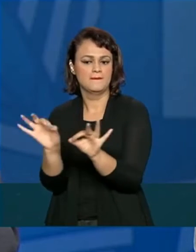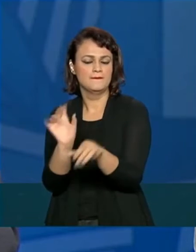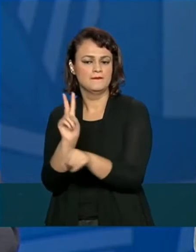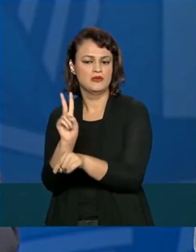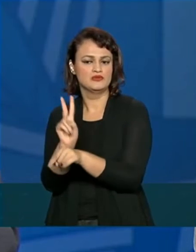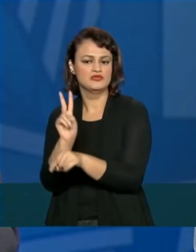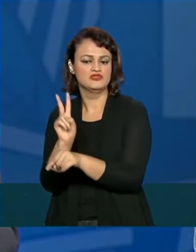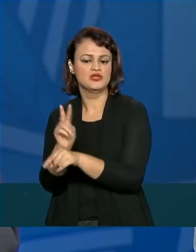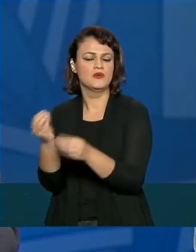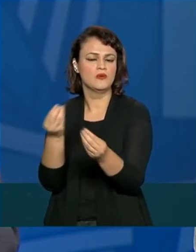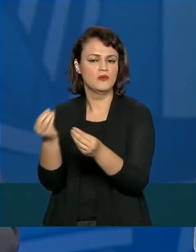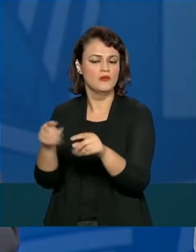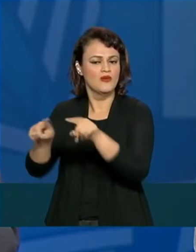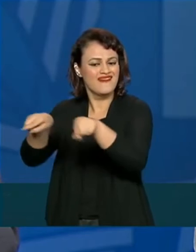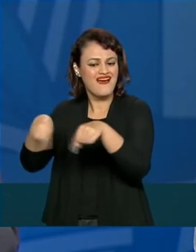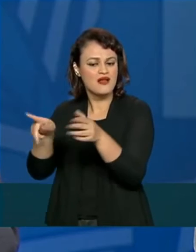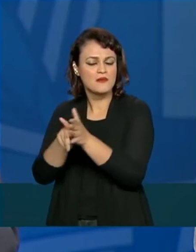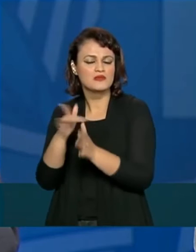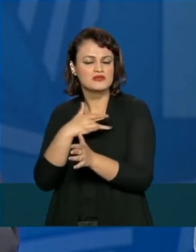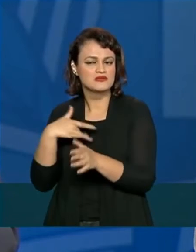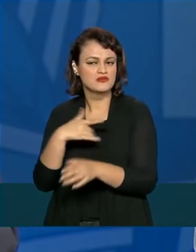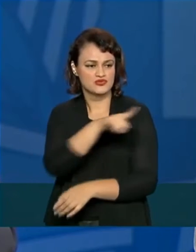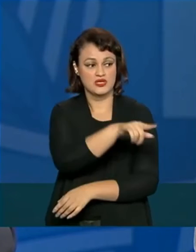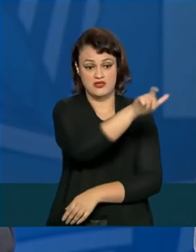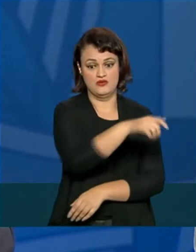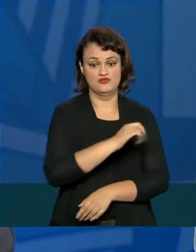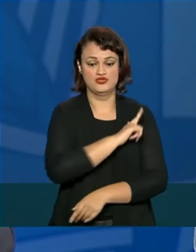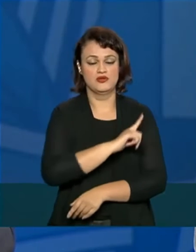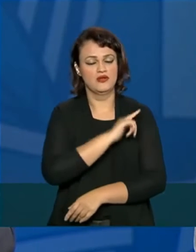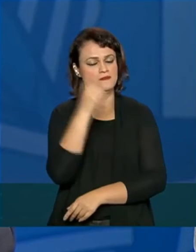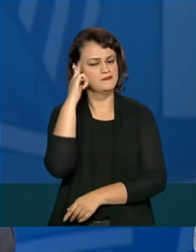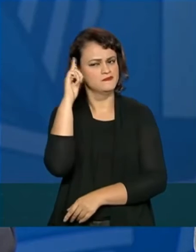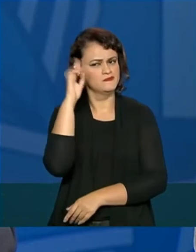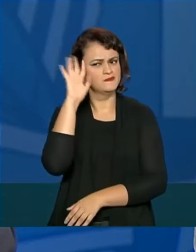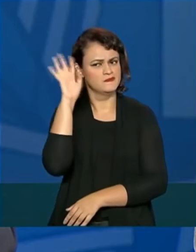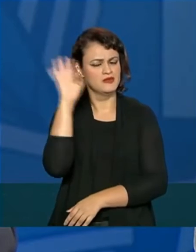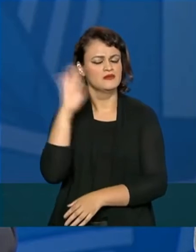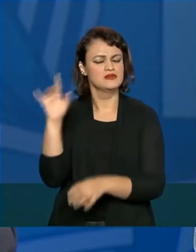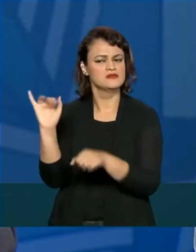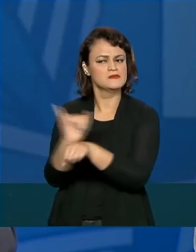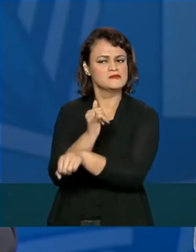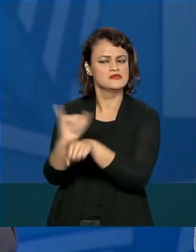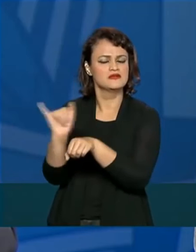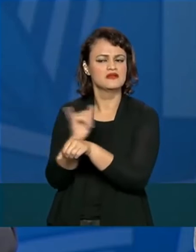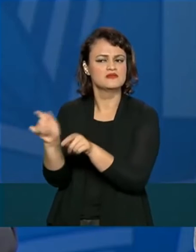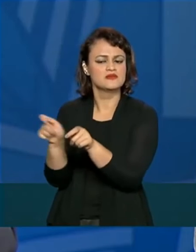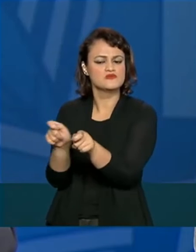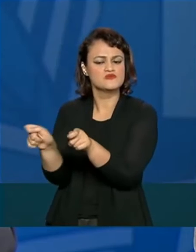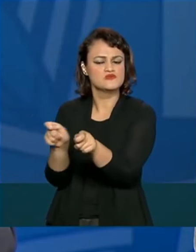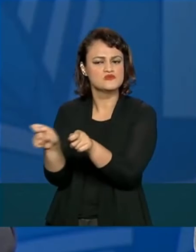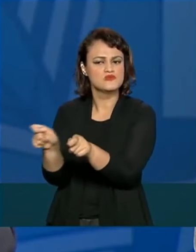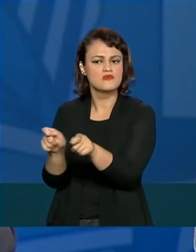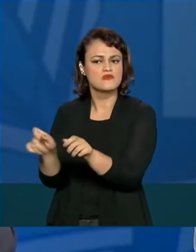da área de saúde, ele vai conseguir, com medidas de prevenção, mitigar